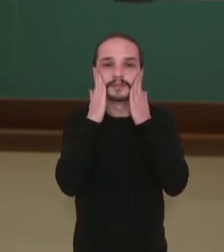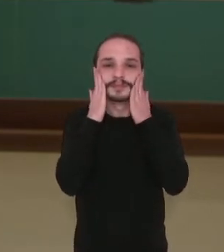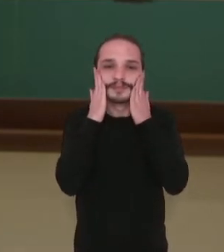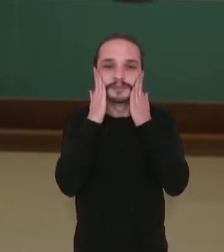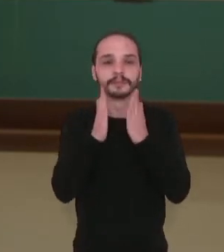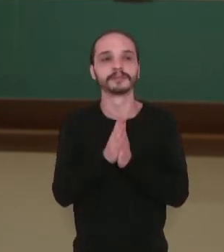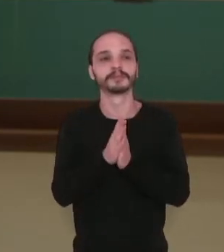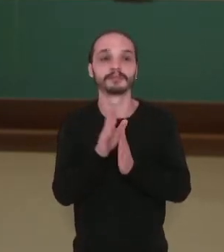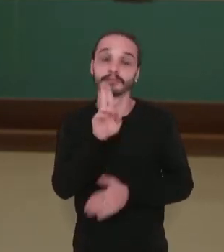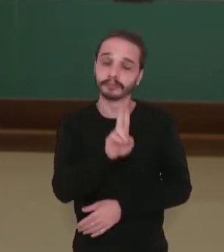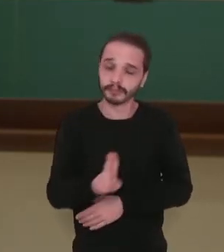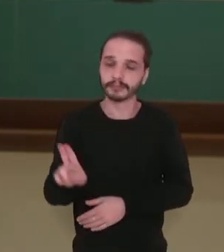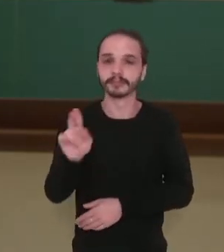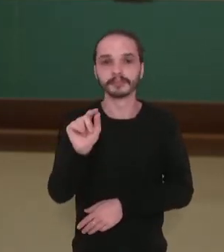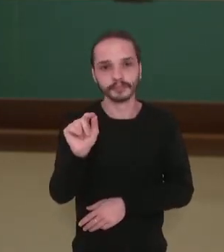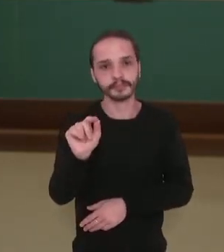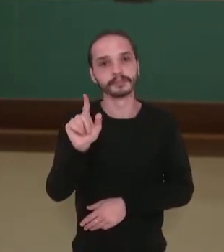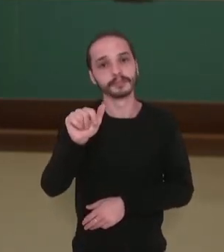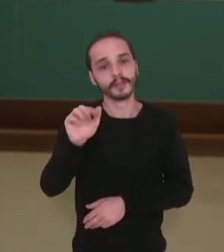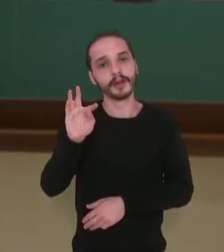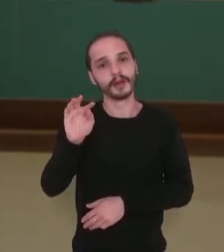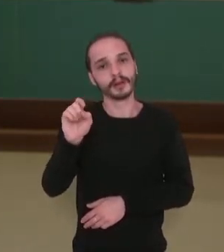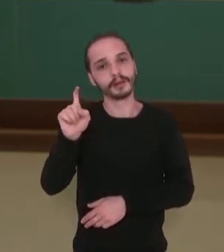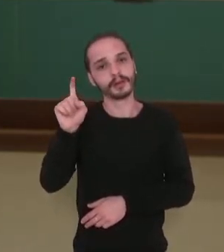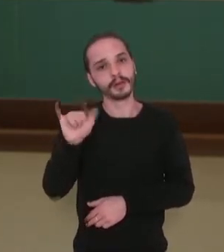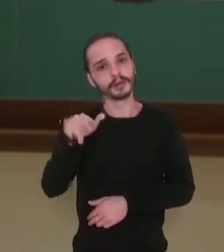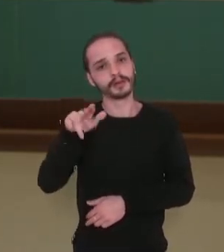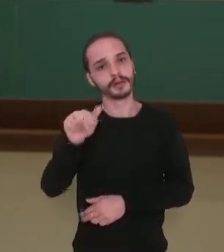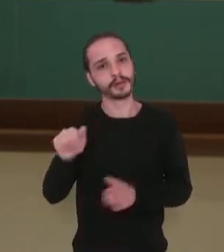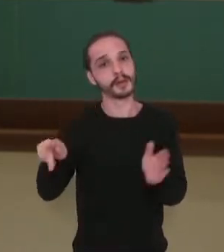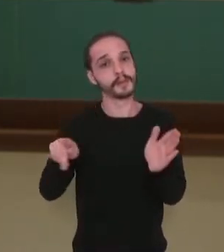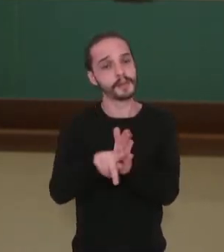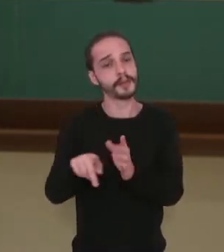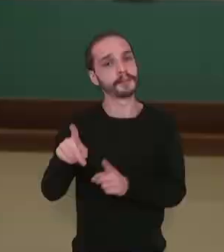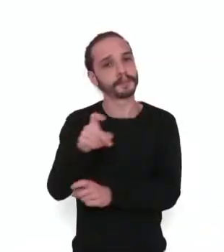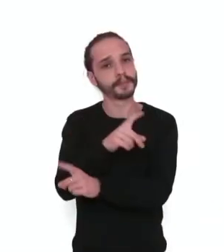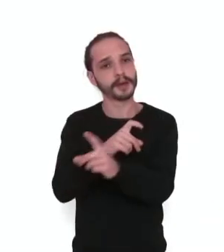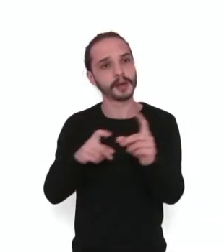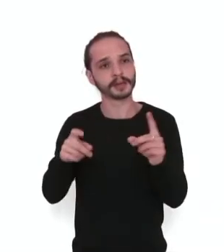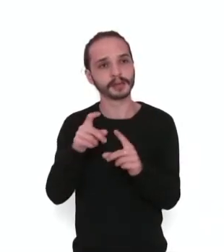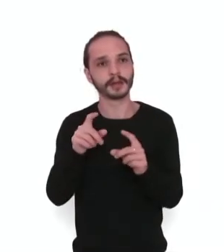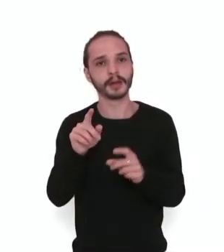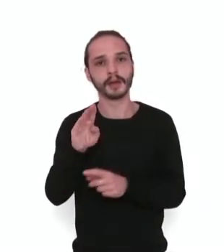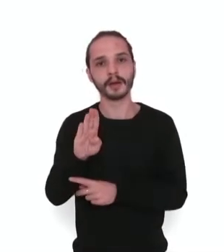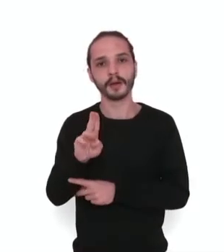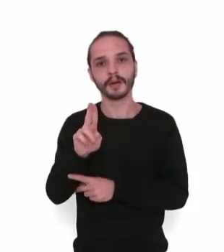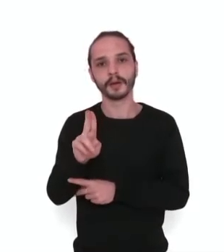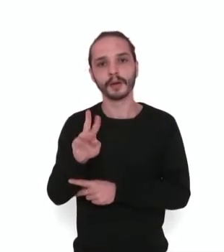é utilizado uma toxina que é produzida pelas bactérias, a toxina